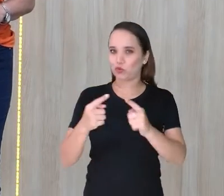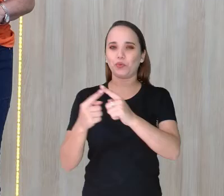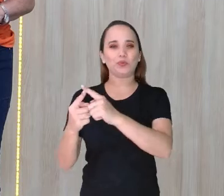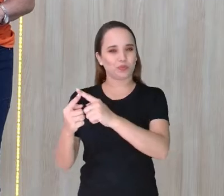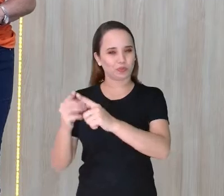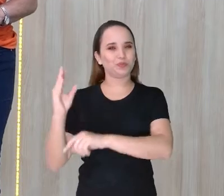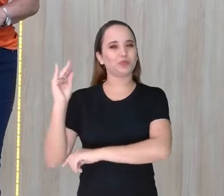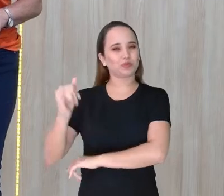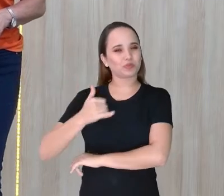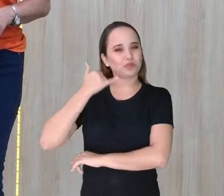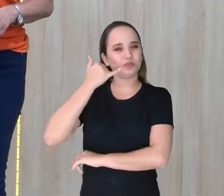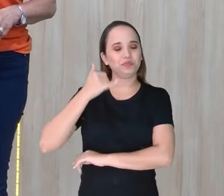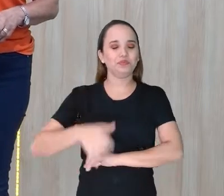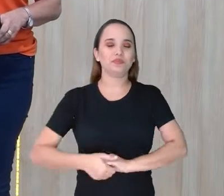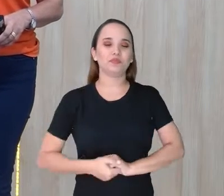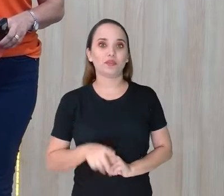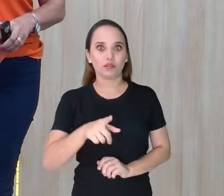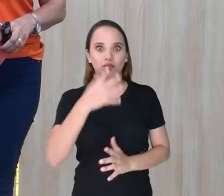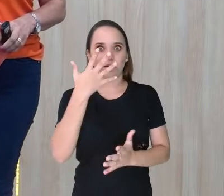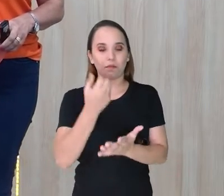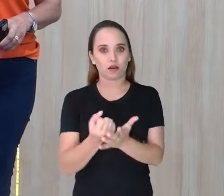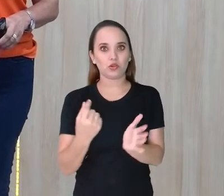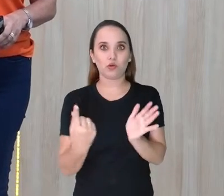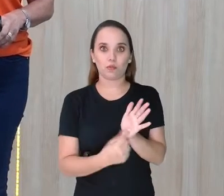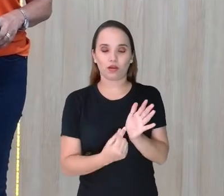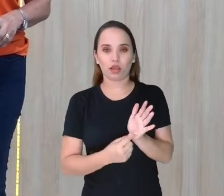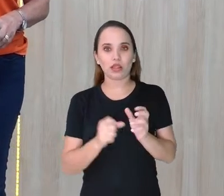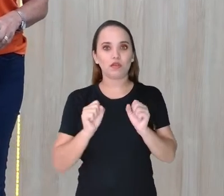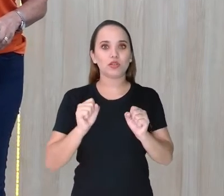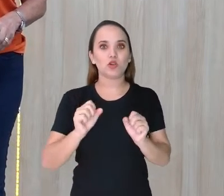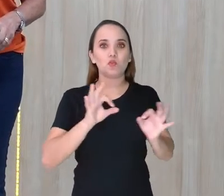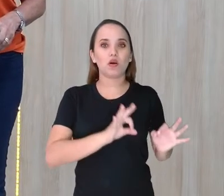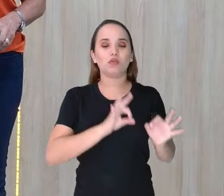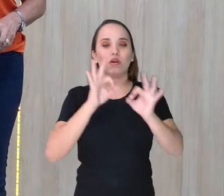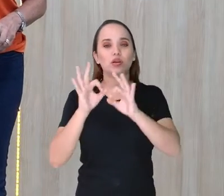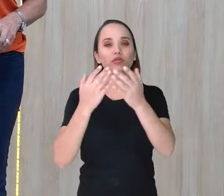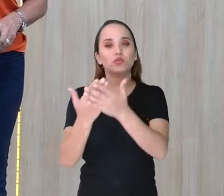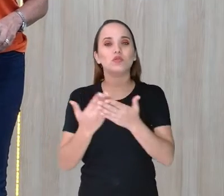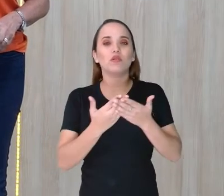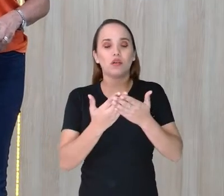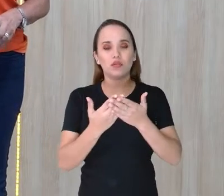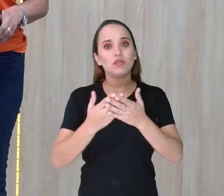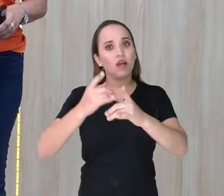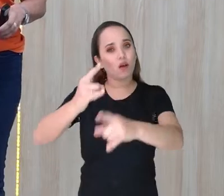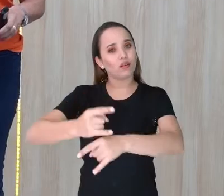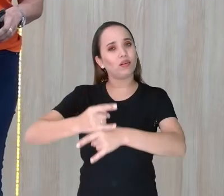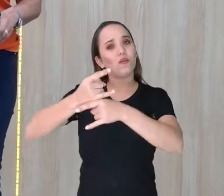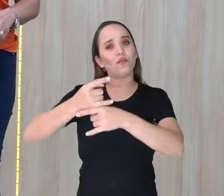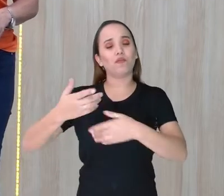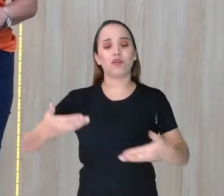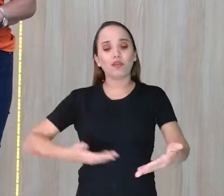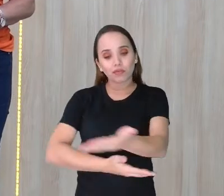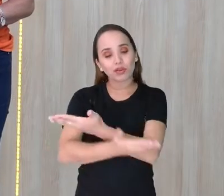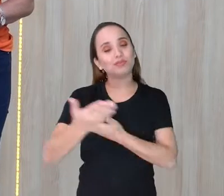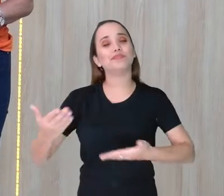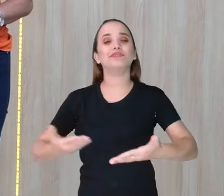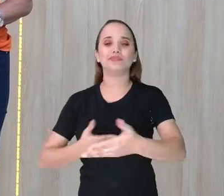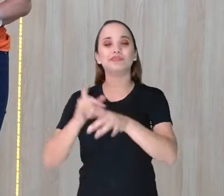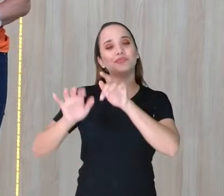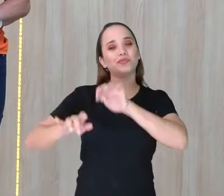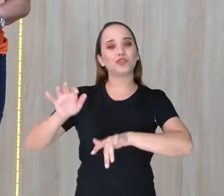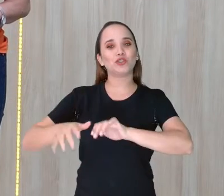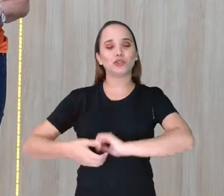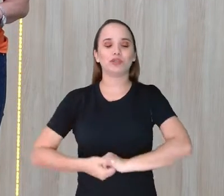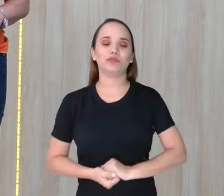baixa o aplicativo e nesse aplicativo vocês vão assistir às nossas aulas em tempo hábil e interagir conosco no nosso